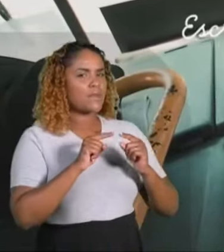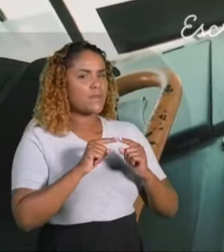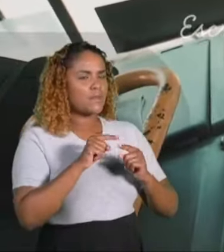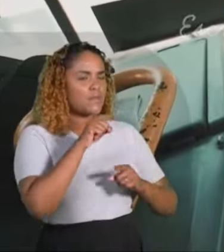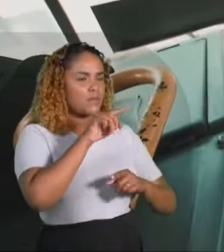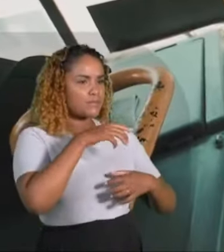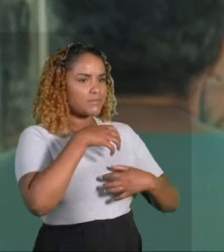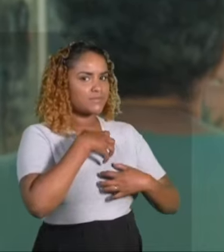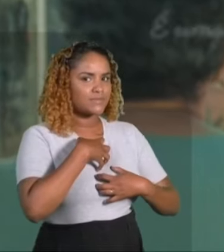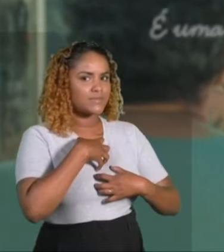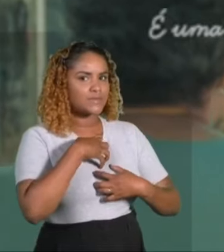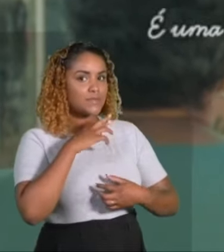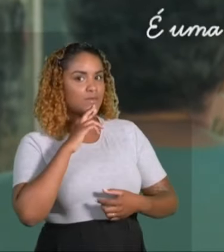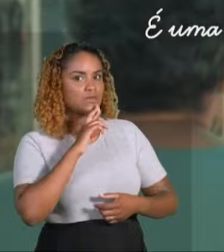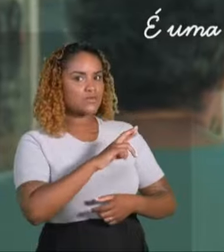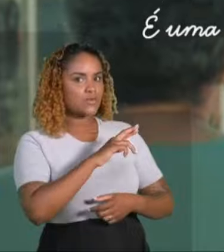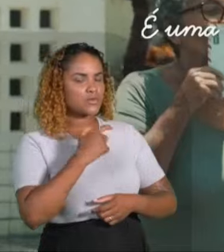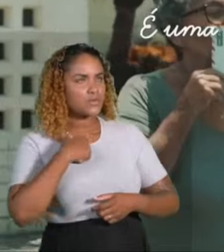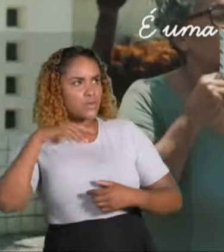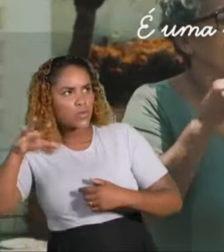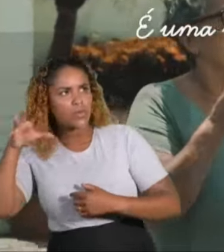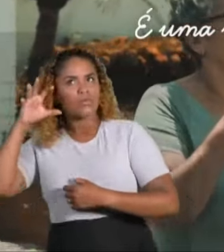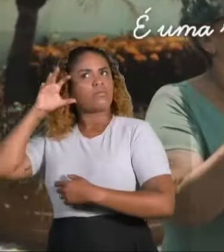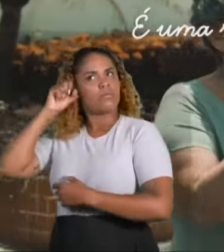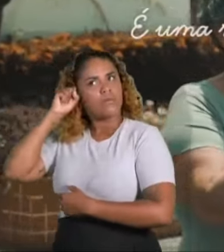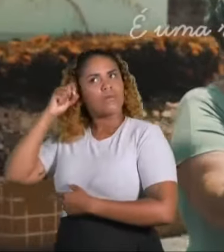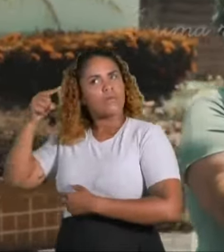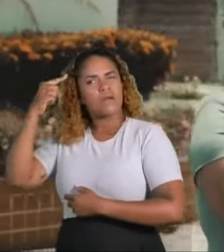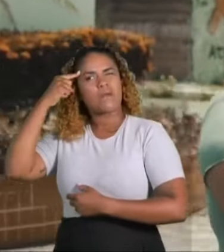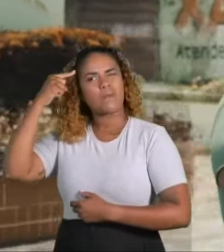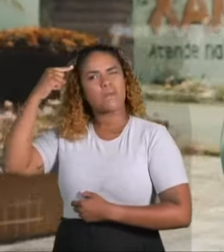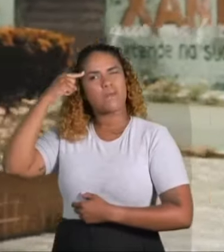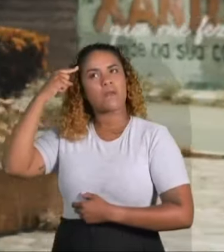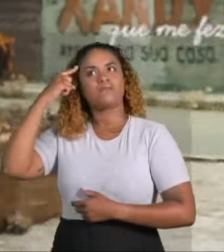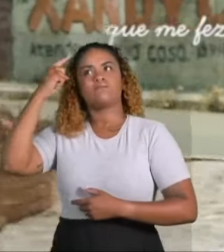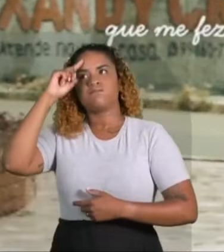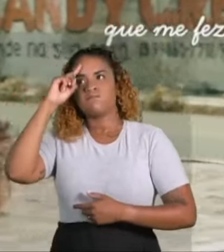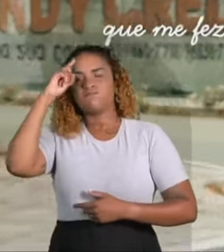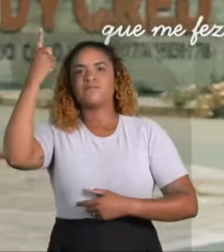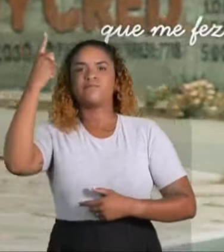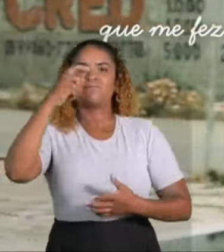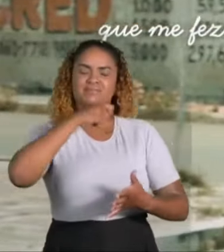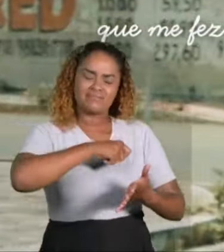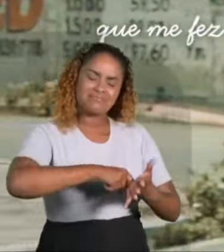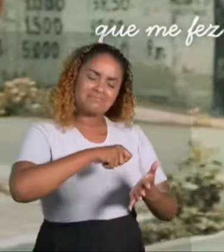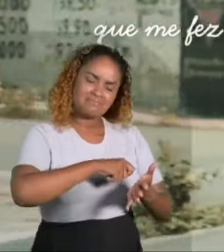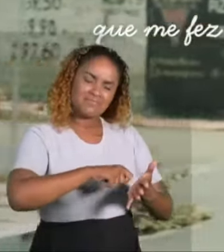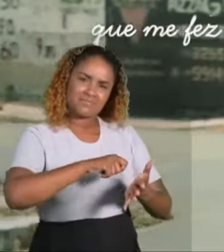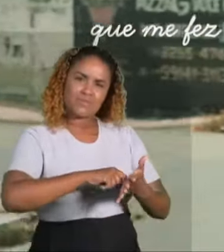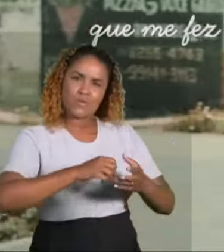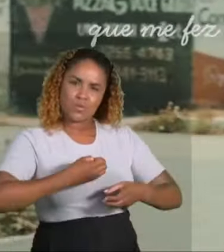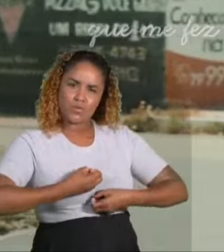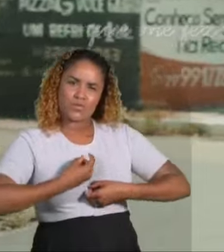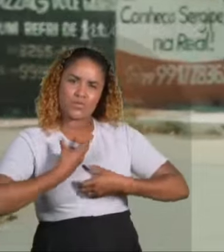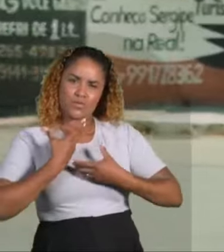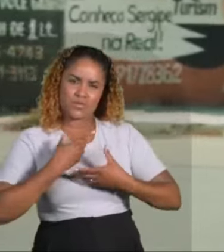coração. É uma resposta ao que eu ouvi no rádio que me fez querer escrever uma carta para você.